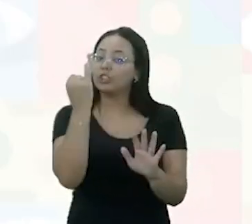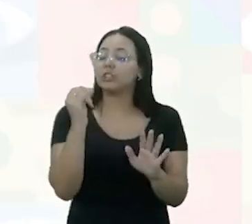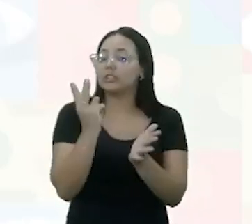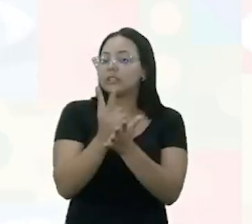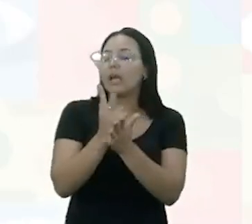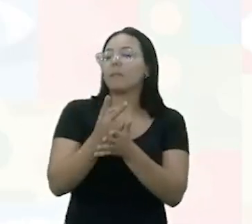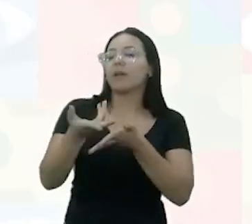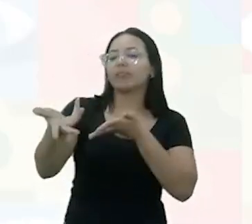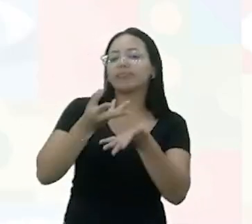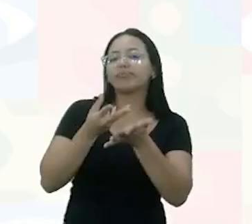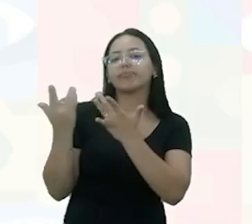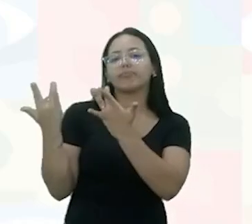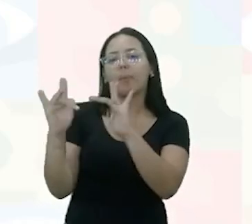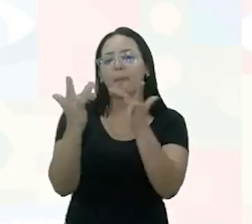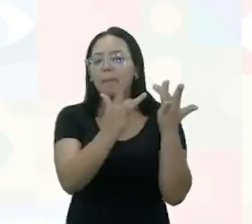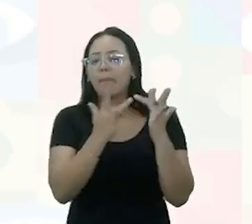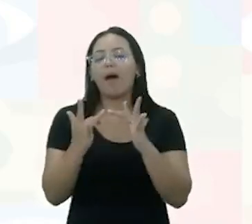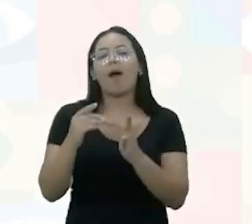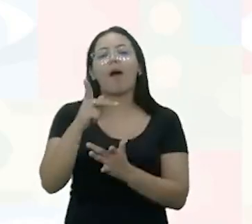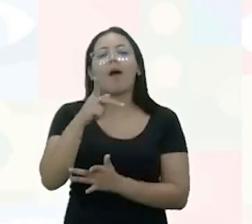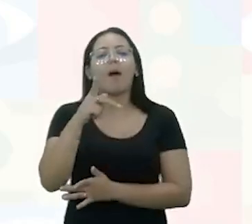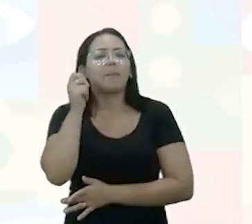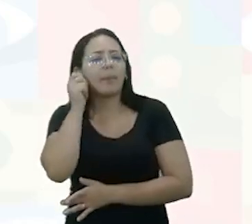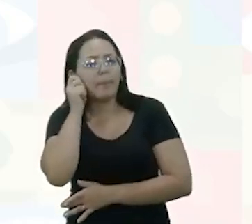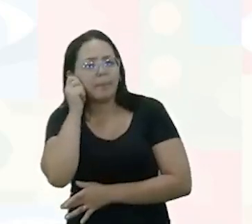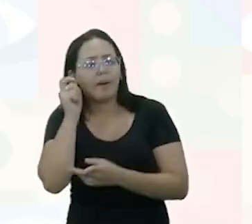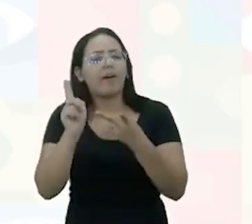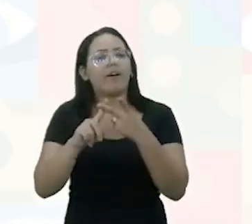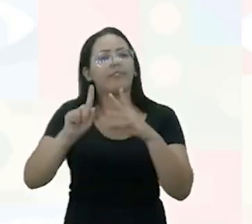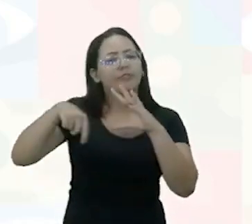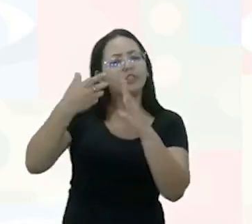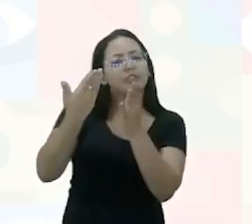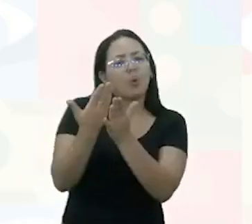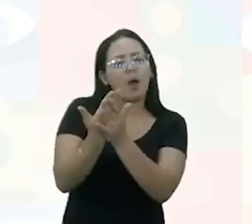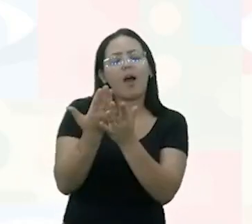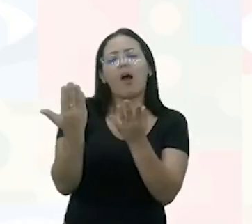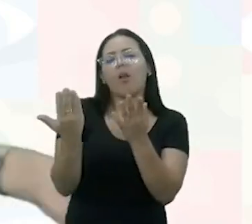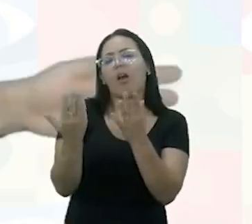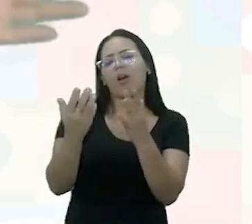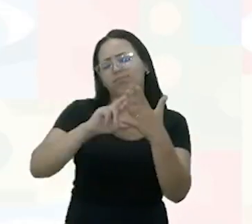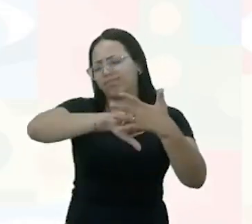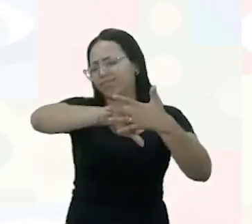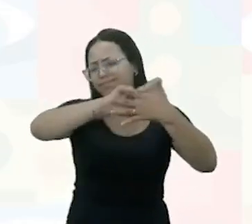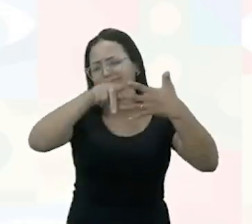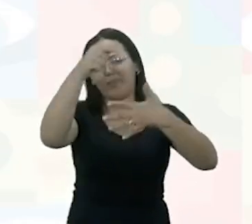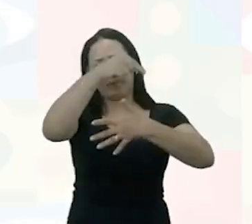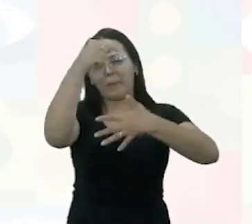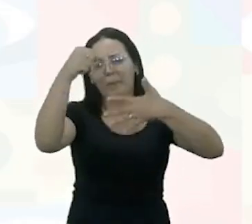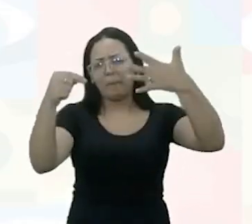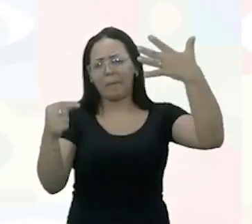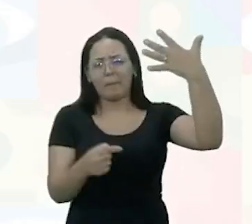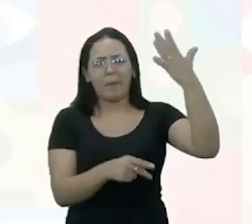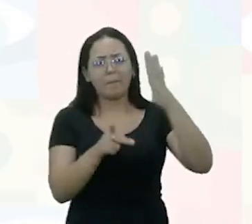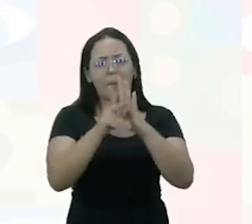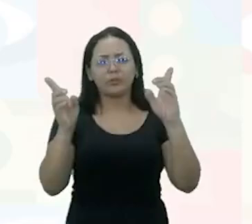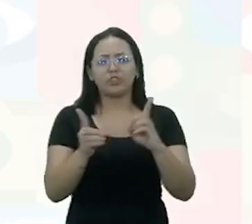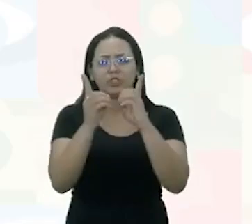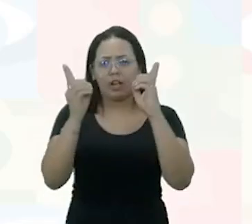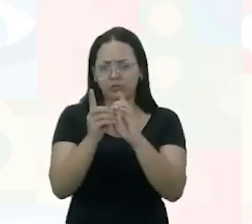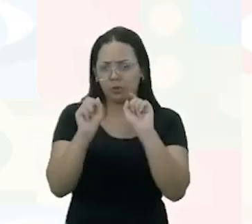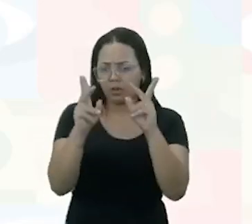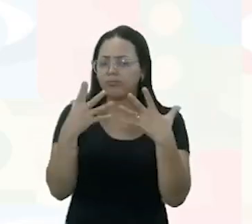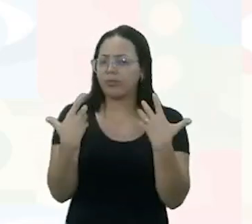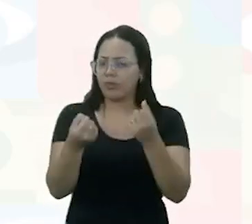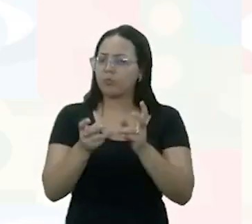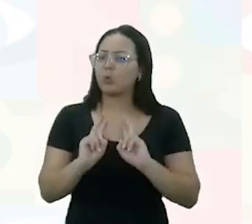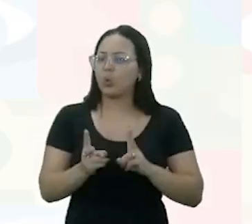estar alinhando o podcast, a videoaula, com e-book e com todos os outros artefatos didáticos. Então, vamos